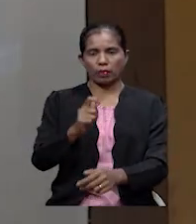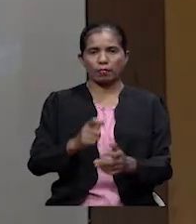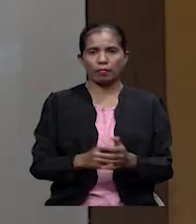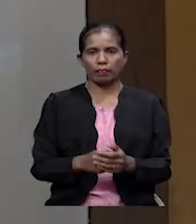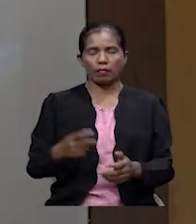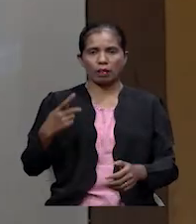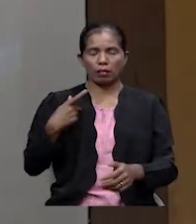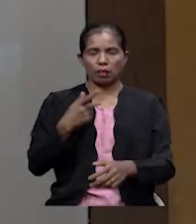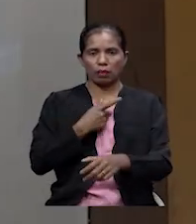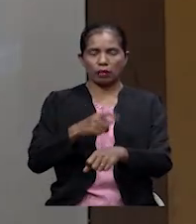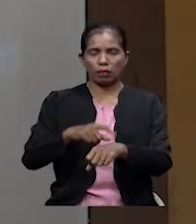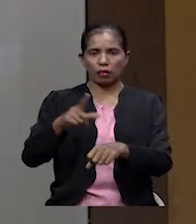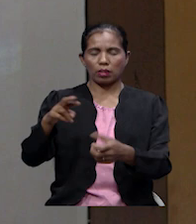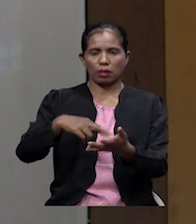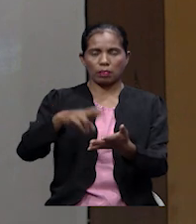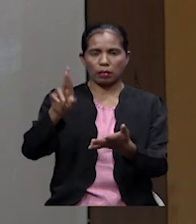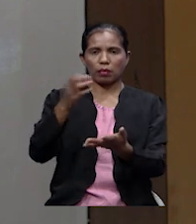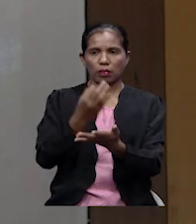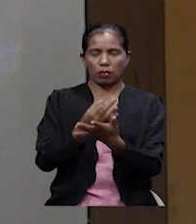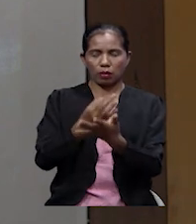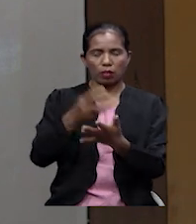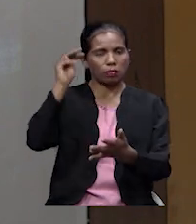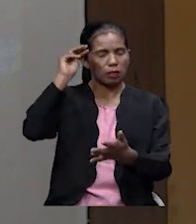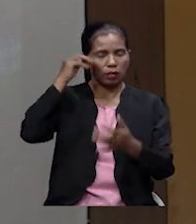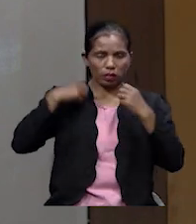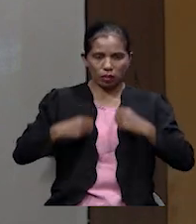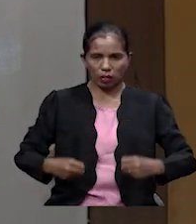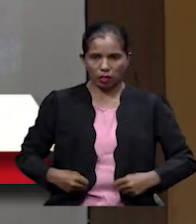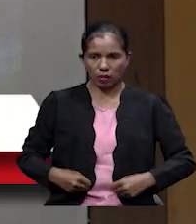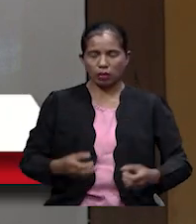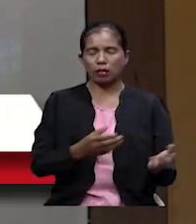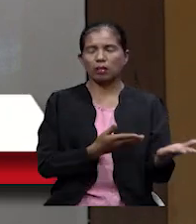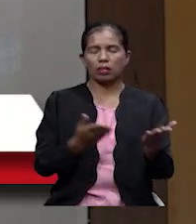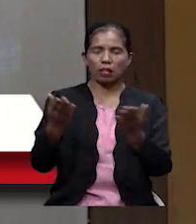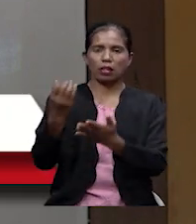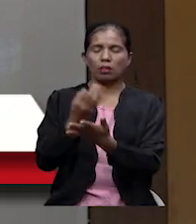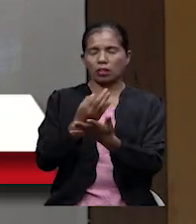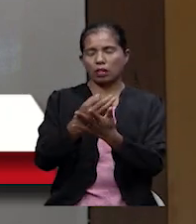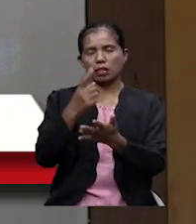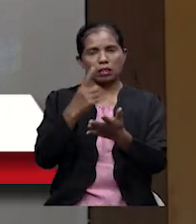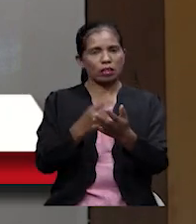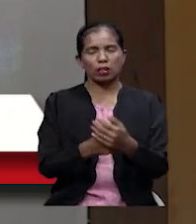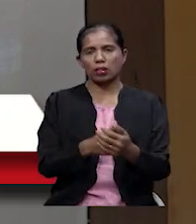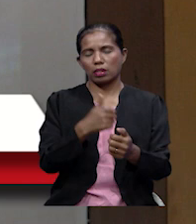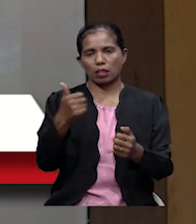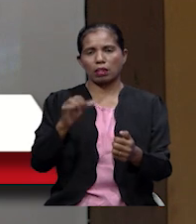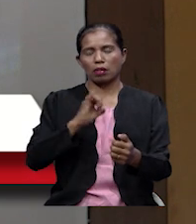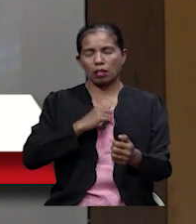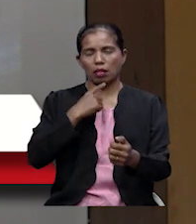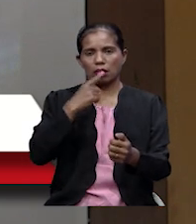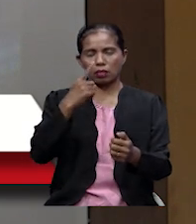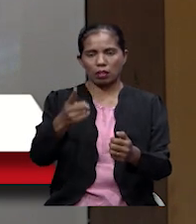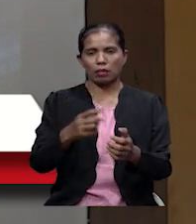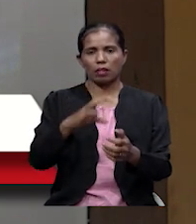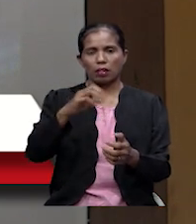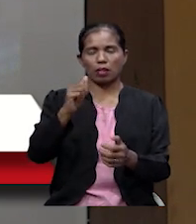Parlamento Nacional aprova montante ida, Ministério da Saúde transfere montante selo. Hau apela ba Câmara de Contas